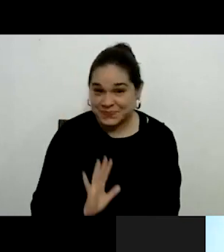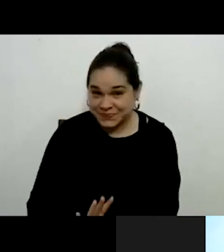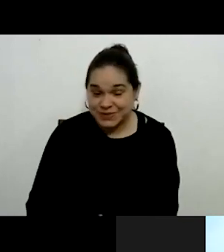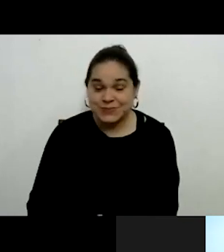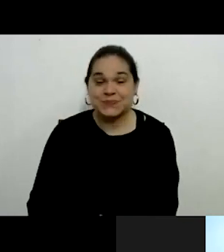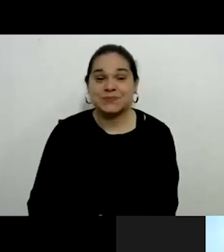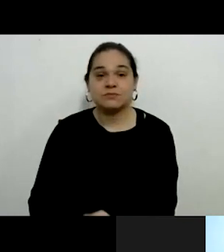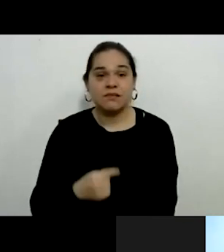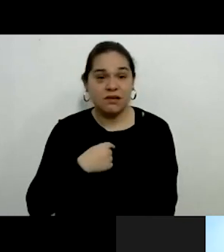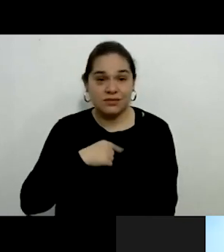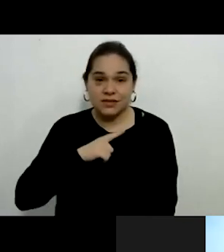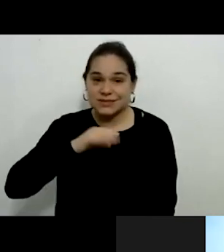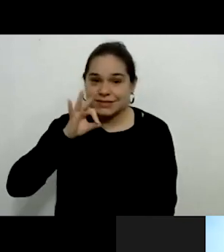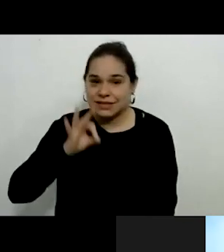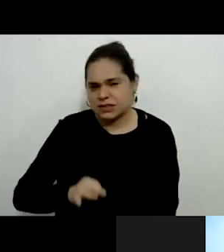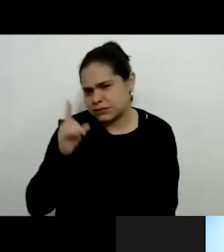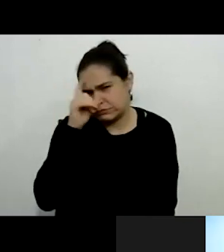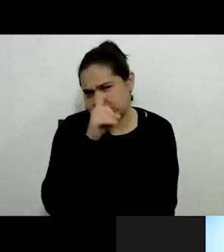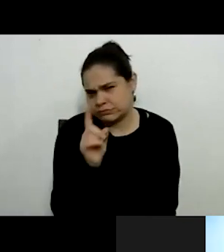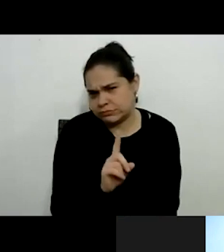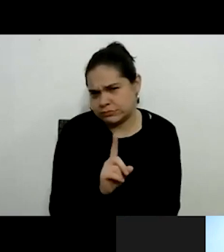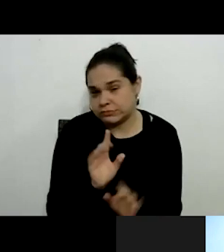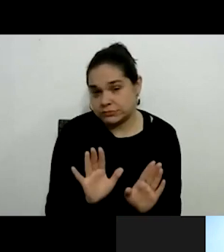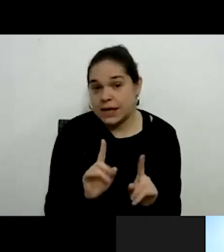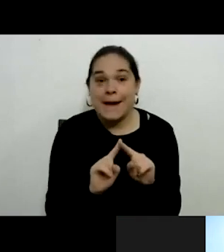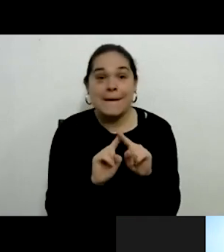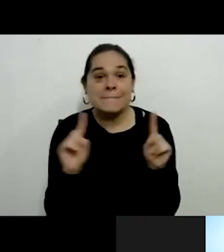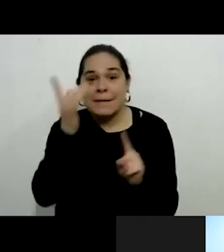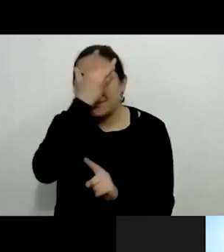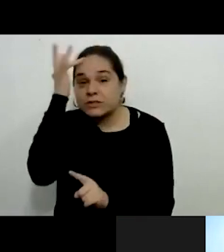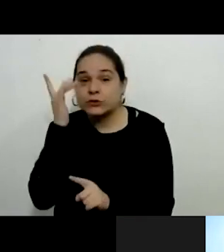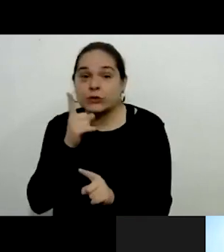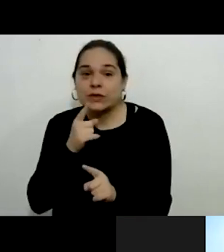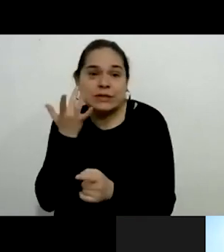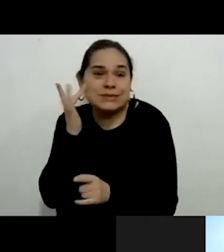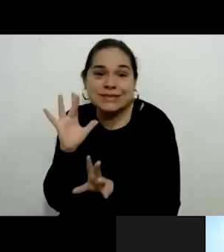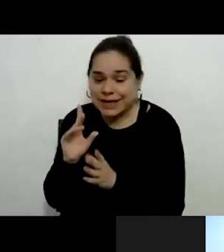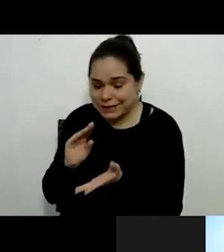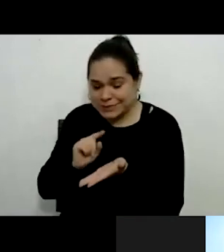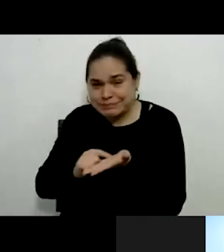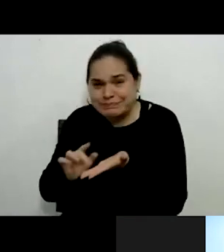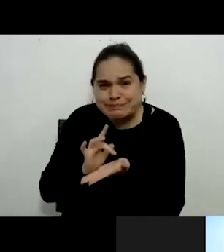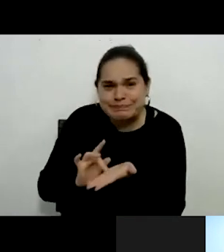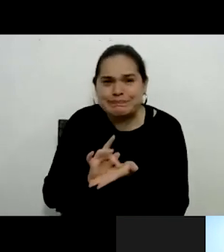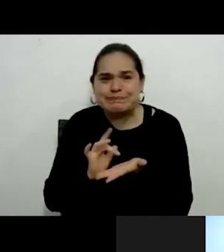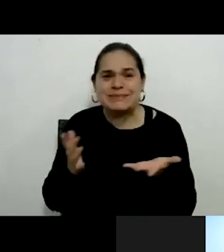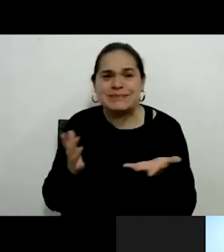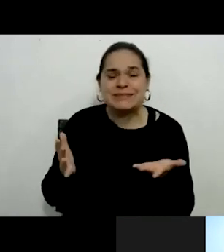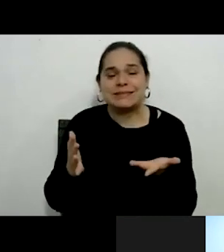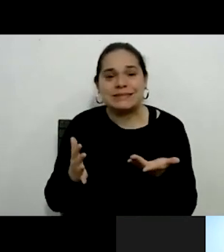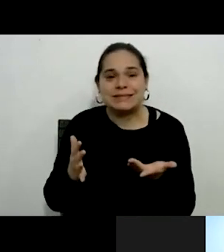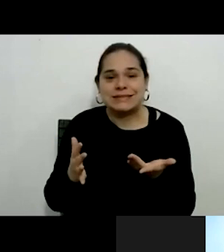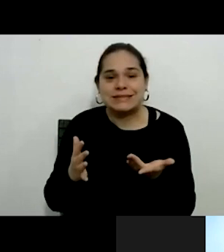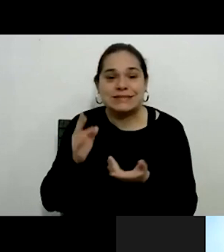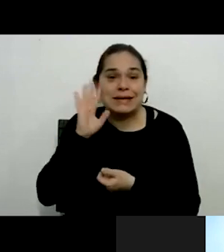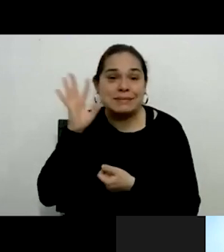isso e eu tenho certeza que isso aí não é difícil de mexer, mas para quem tem dúvida ou não sabe mexer, até para ele próprio já é difícil, mas a gente vai